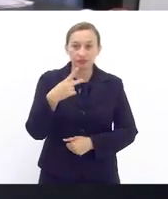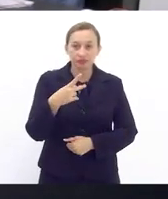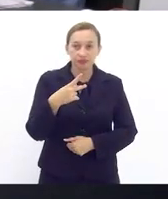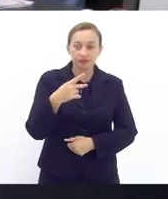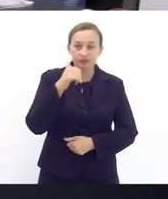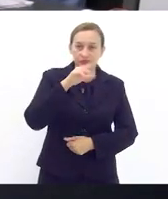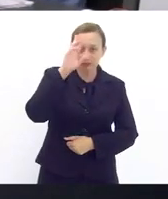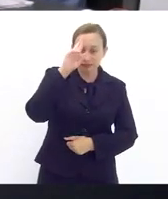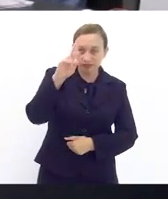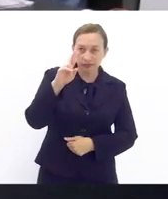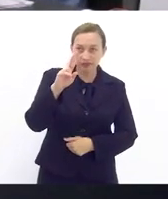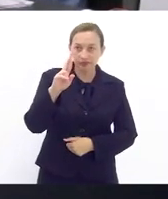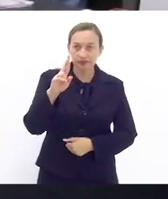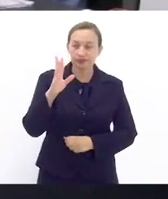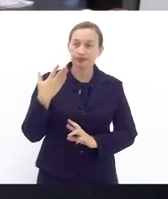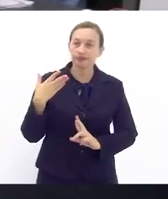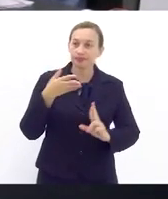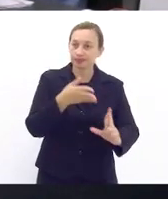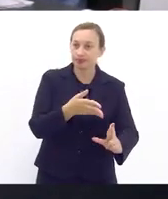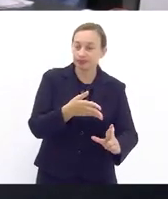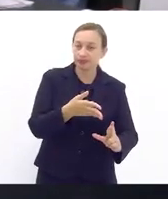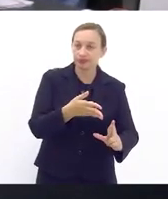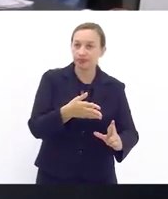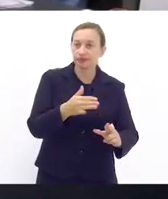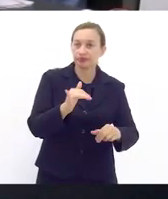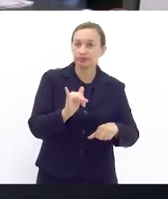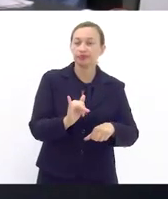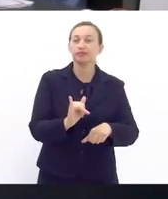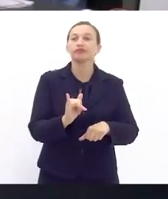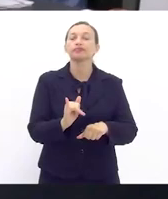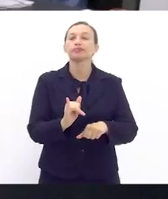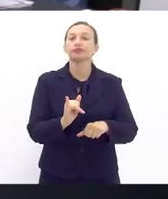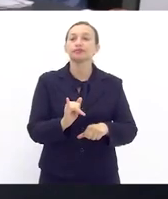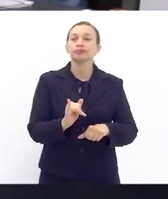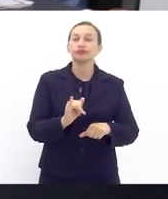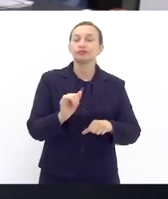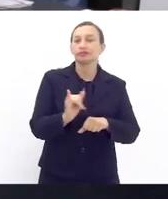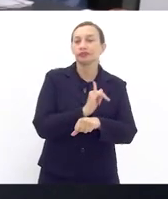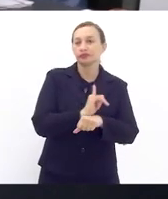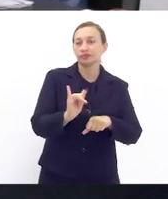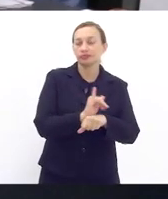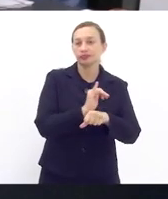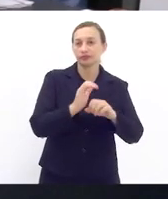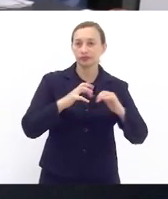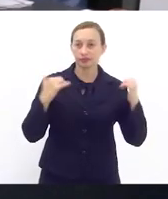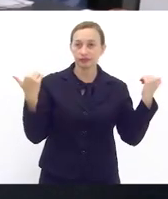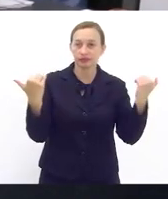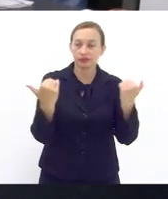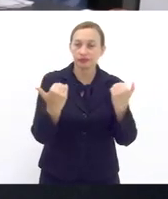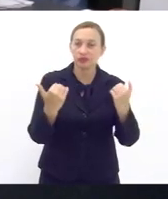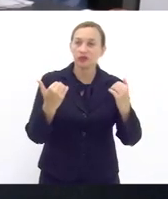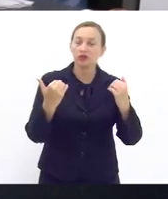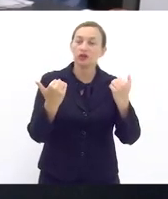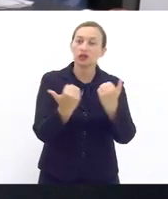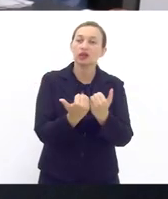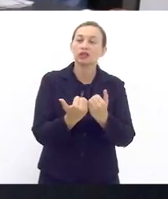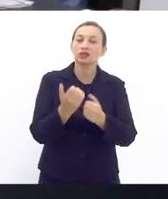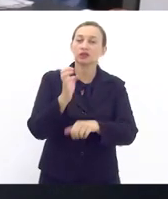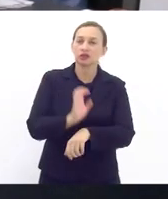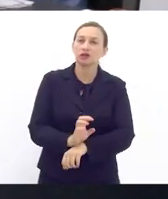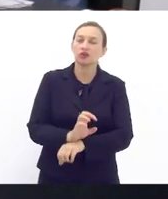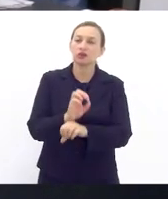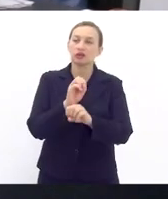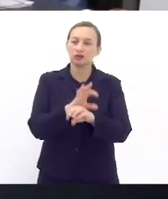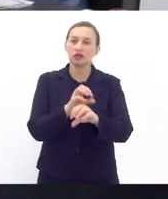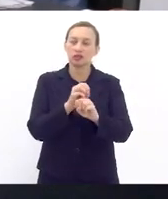excelência se refere a dinâmica do Congresso Estadual de Educação que no meu modo no momento